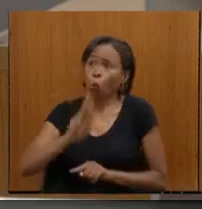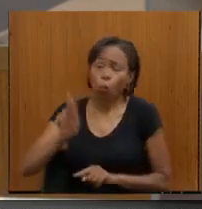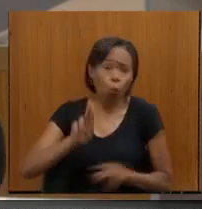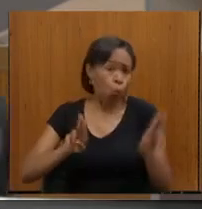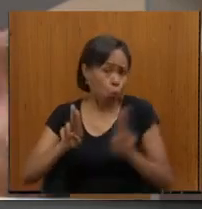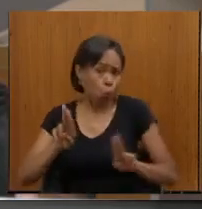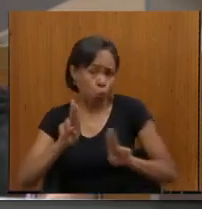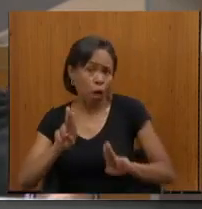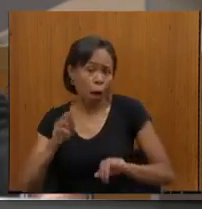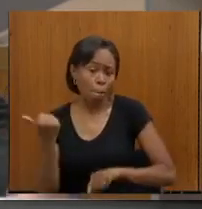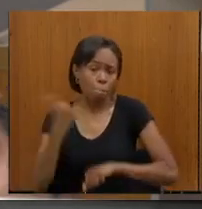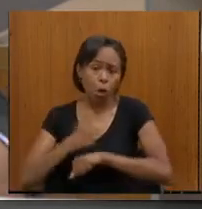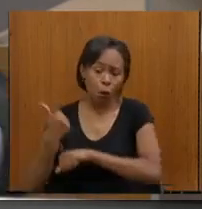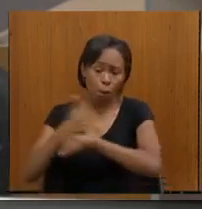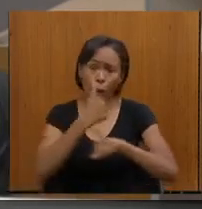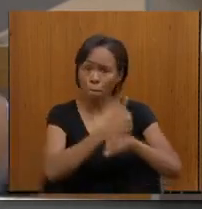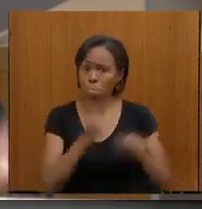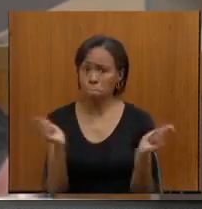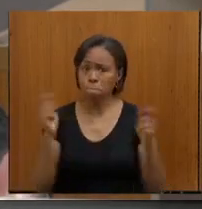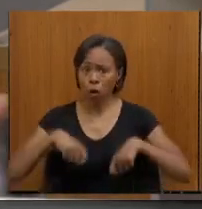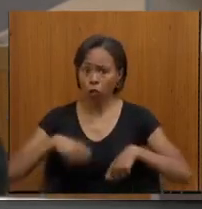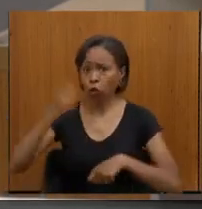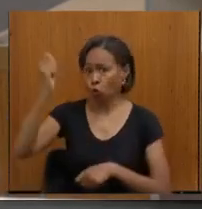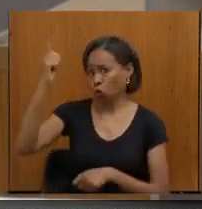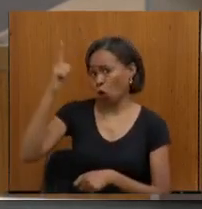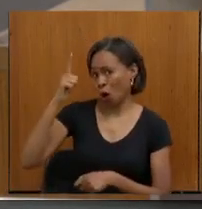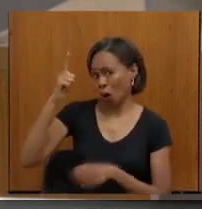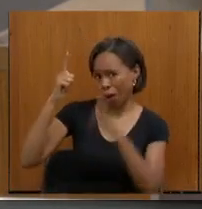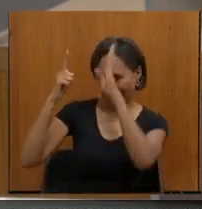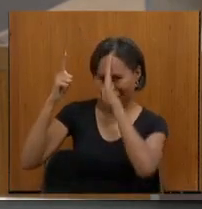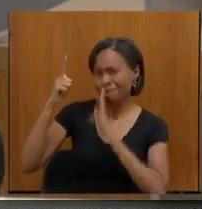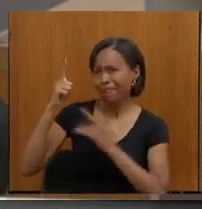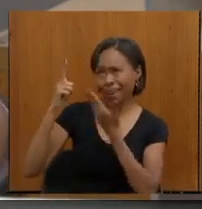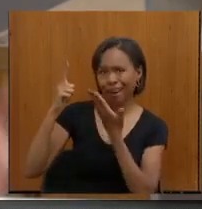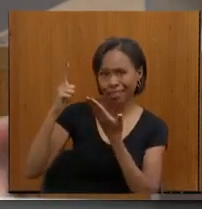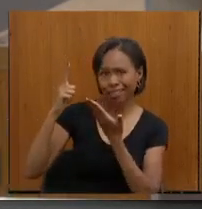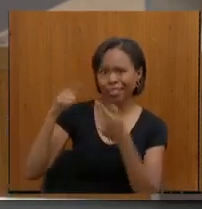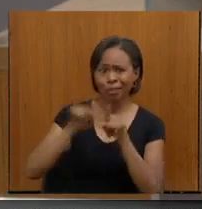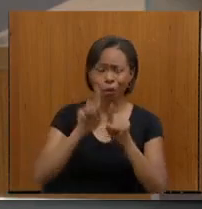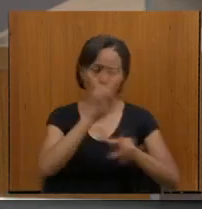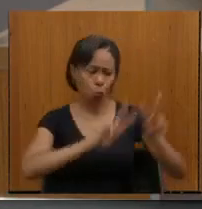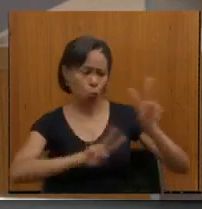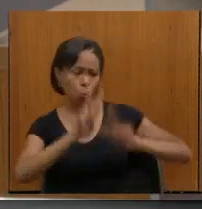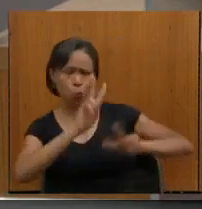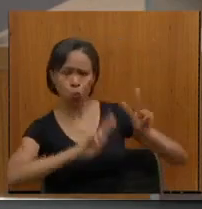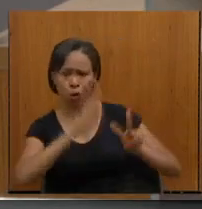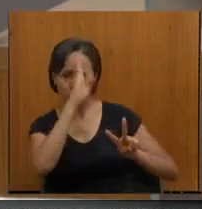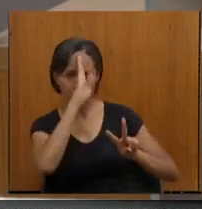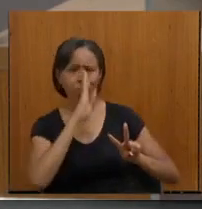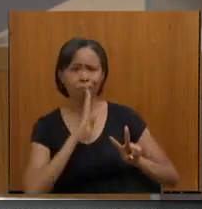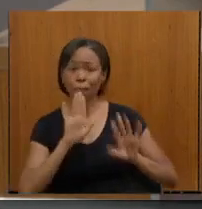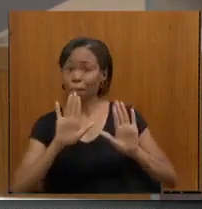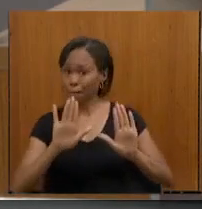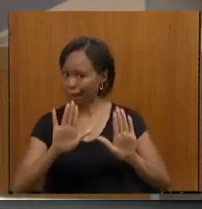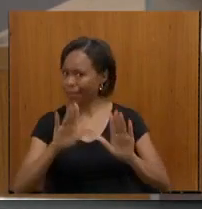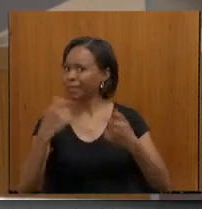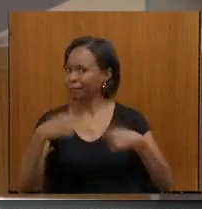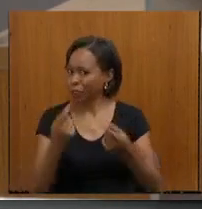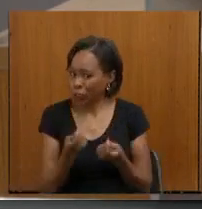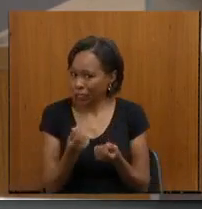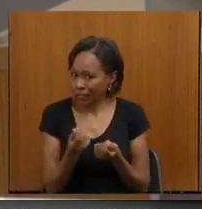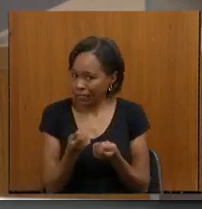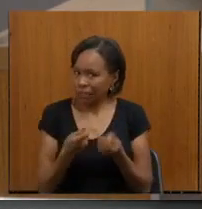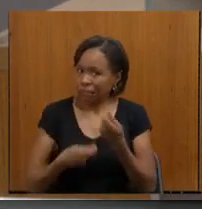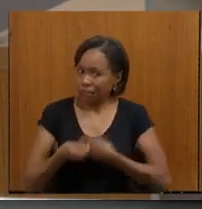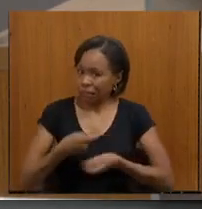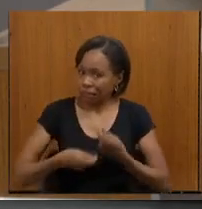o sol é grátis e o vento é grátis mas existem grandes investimentos para se conseguir a extração dessa